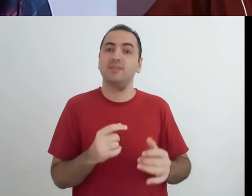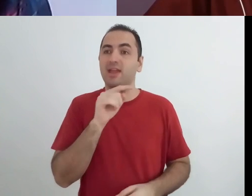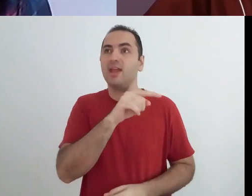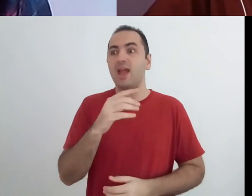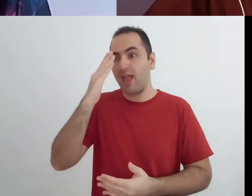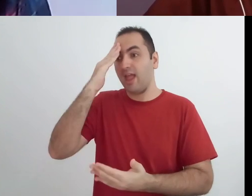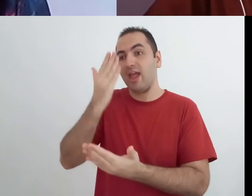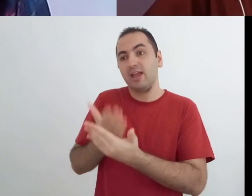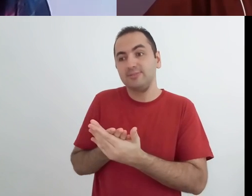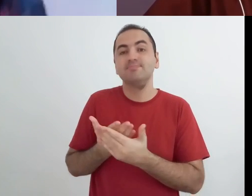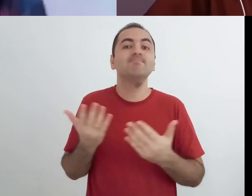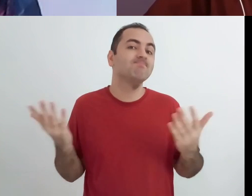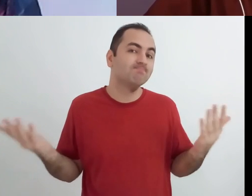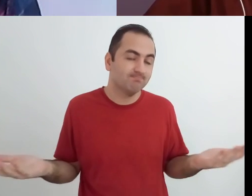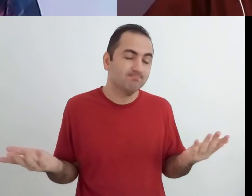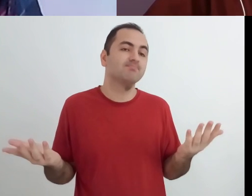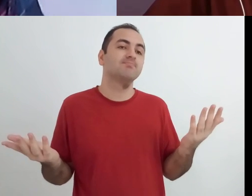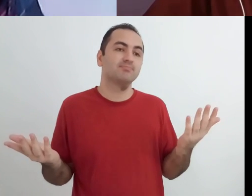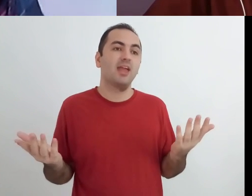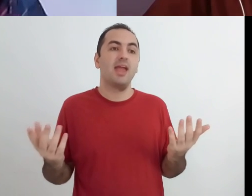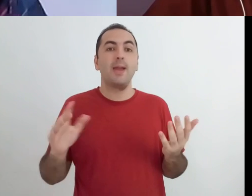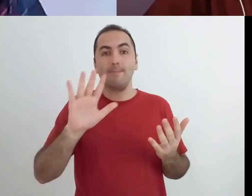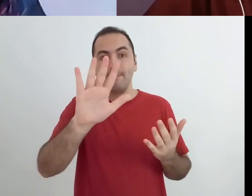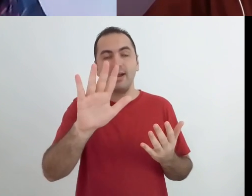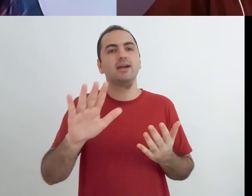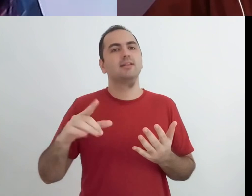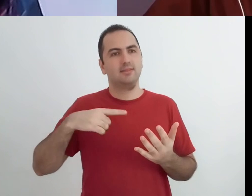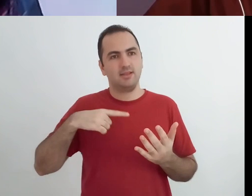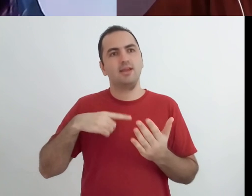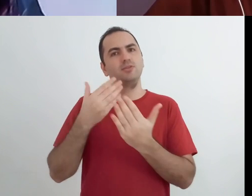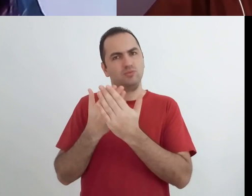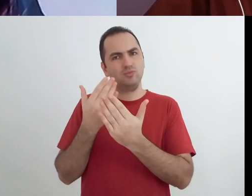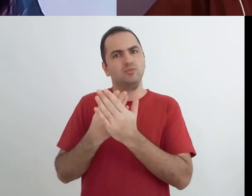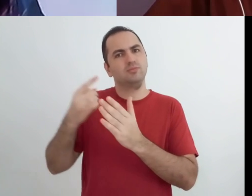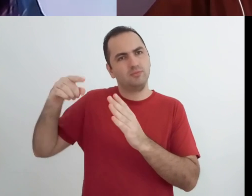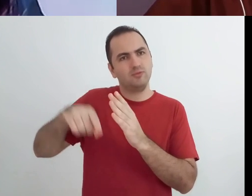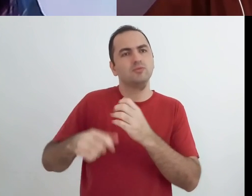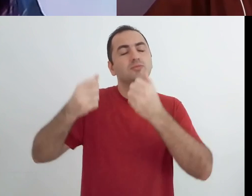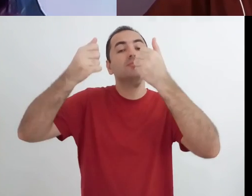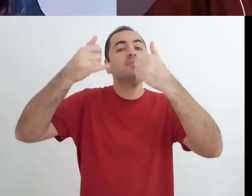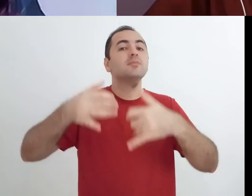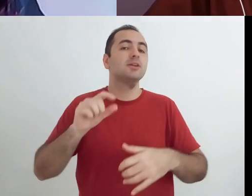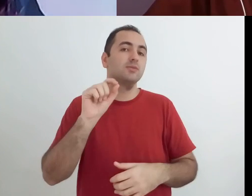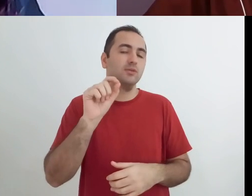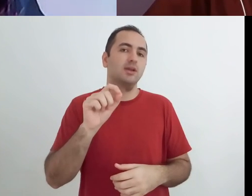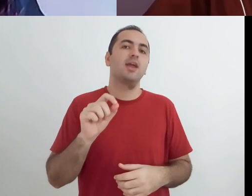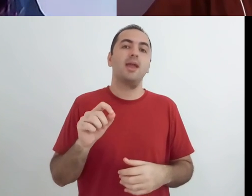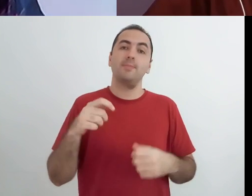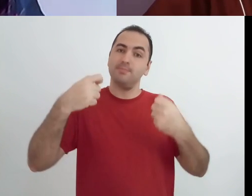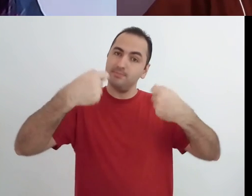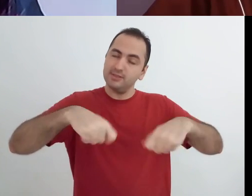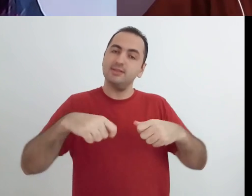que mostram isso, que serve como suporte de pensamento. Então, para a pessoa aprender até outros idiomas, esse primeiro vai ser